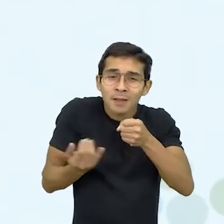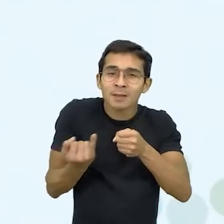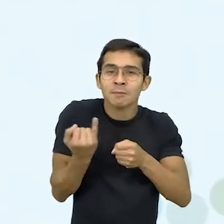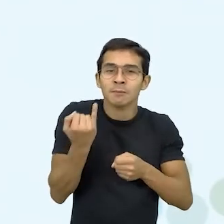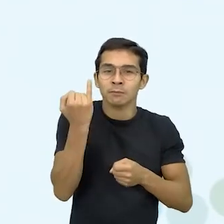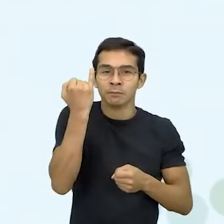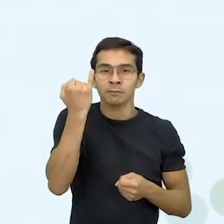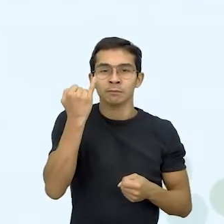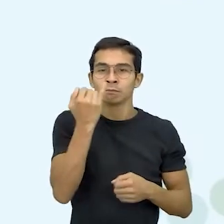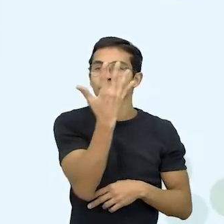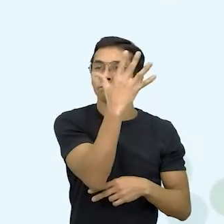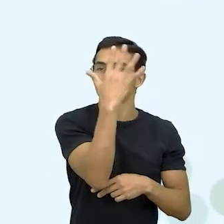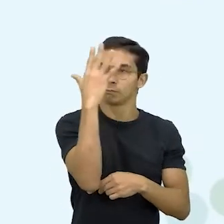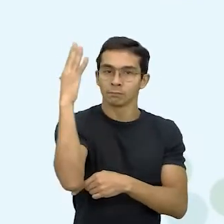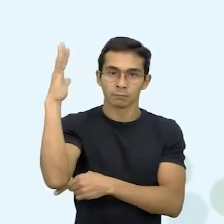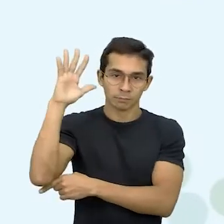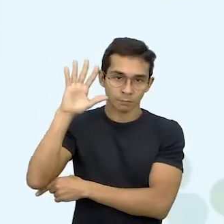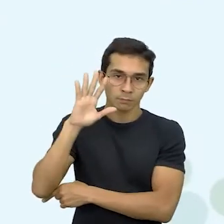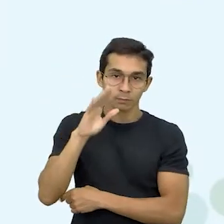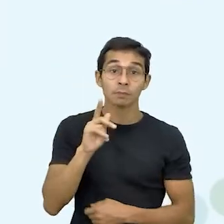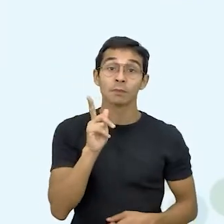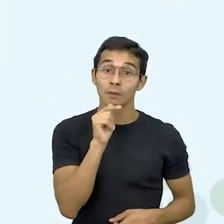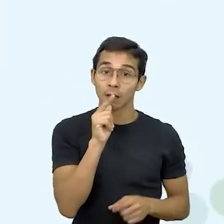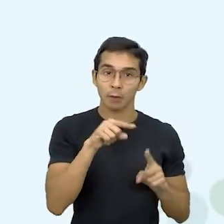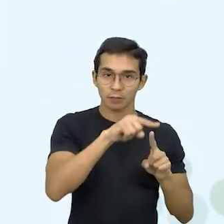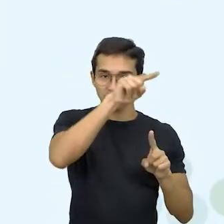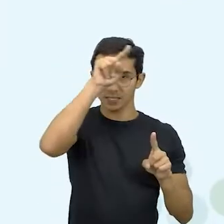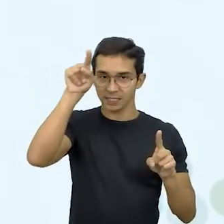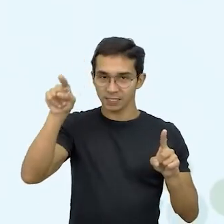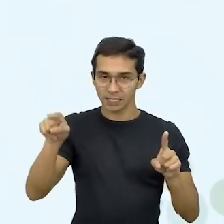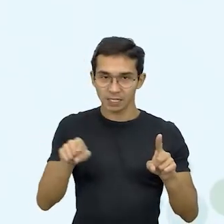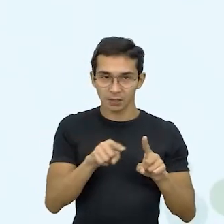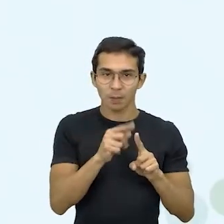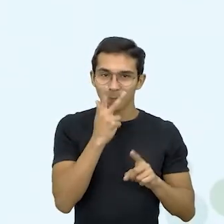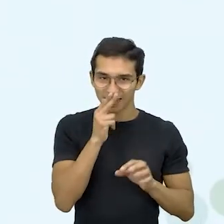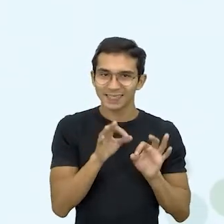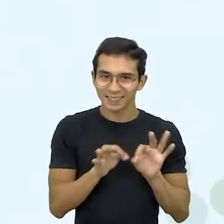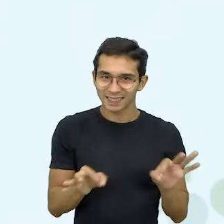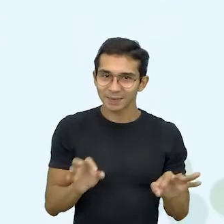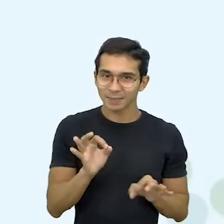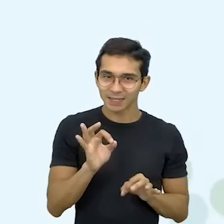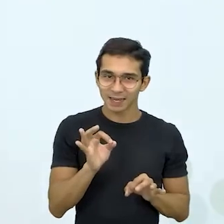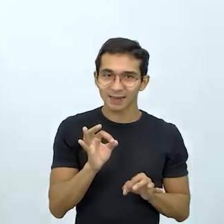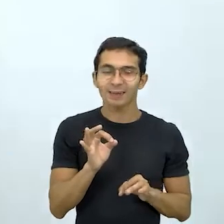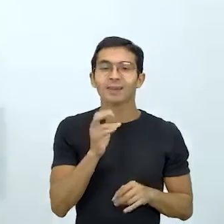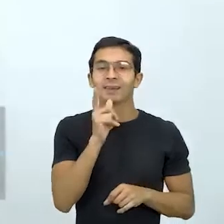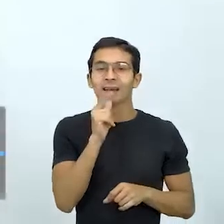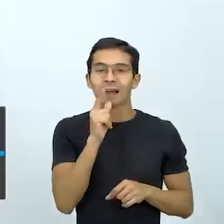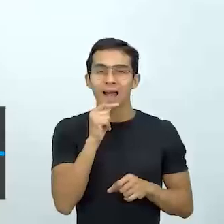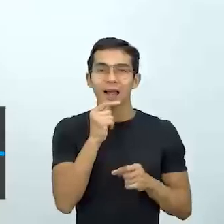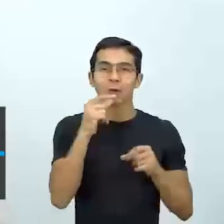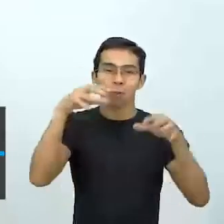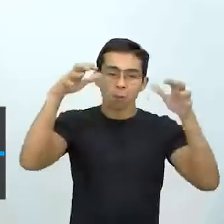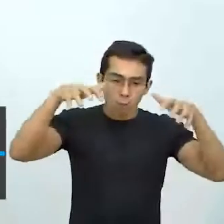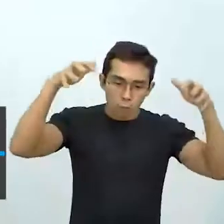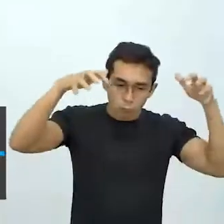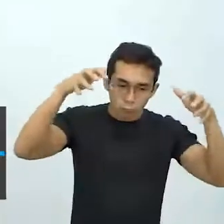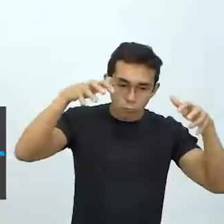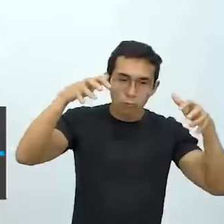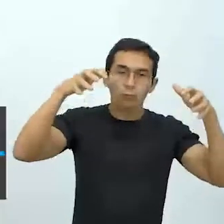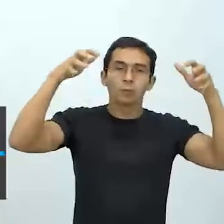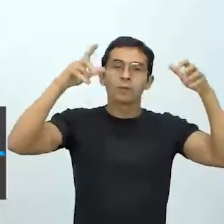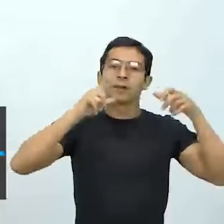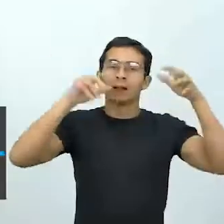Então, o ciclo da água, que é um ciclo aparentemente simples, né, que se dá por meio de evaporação, de chuva, ela está no estado